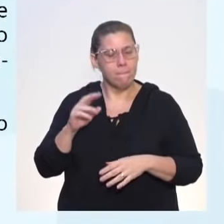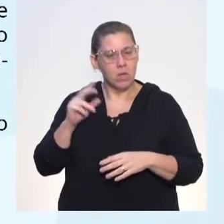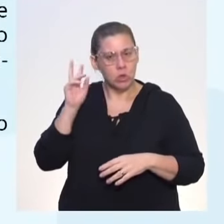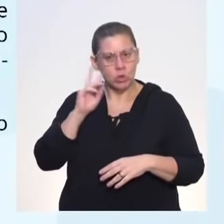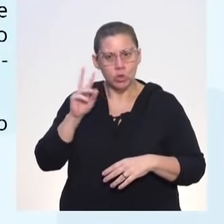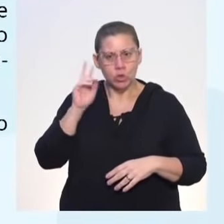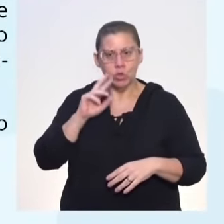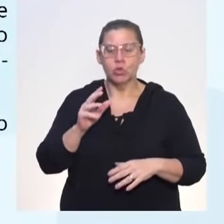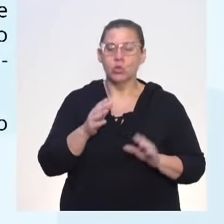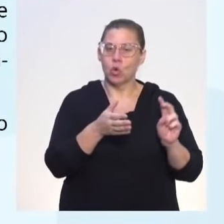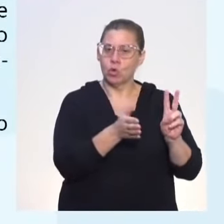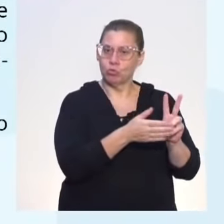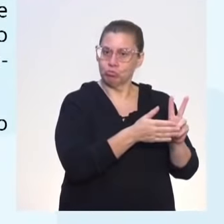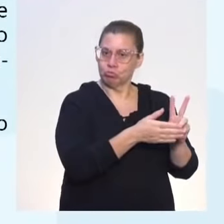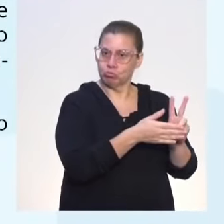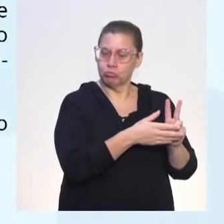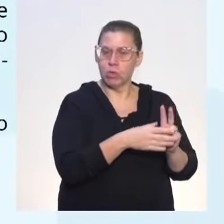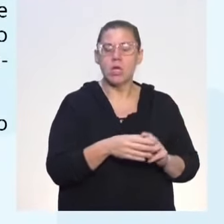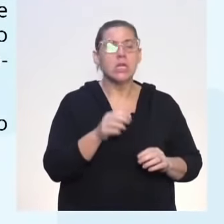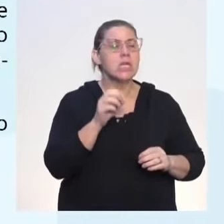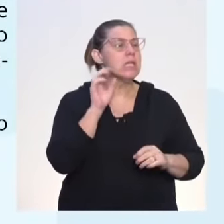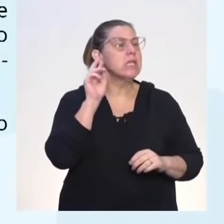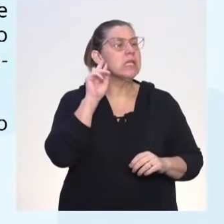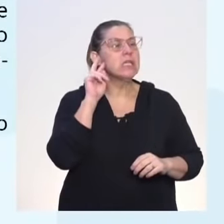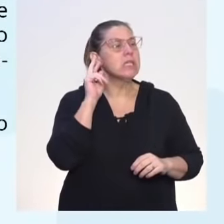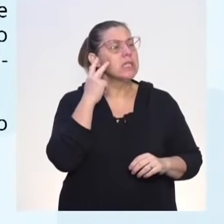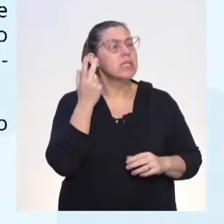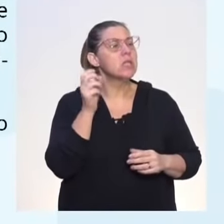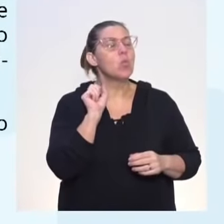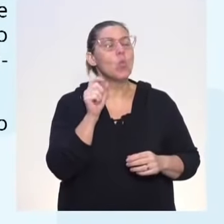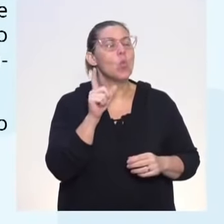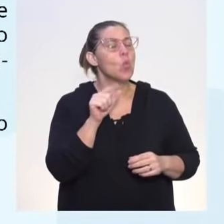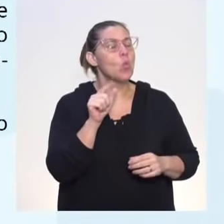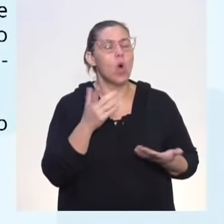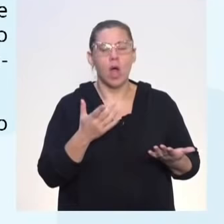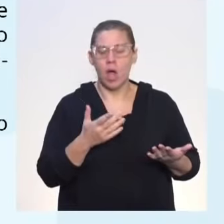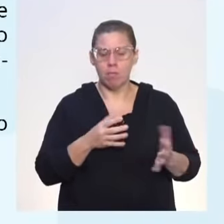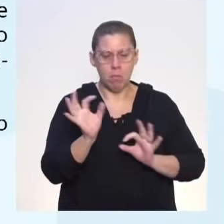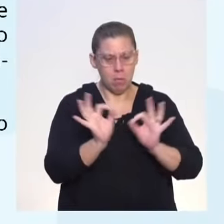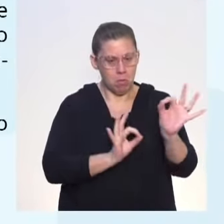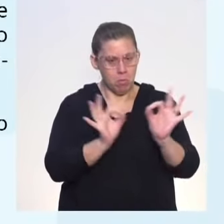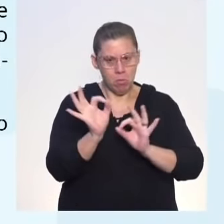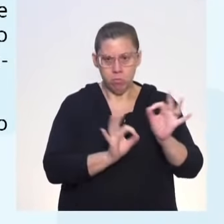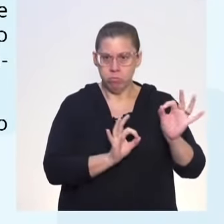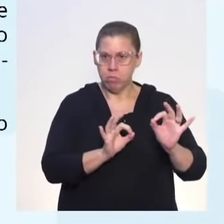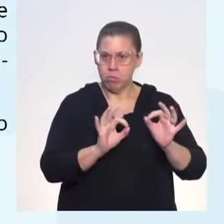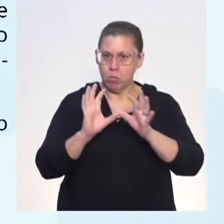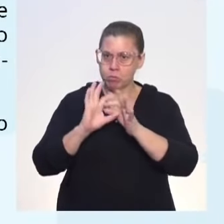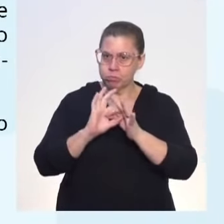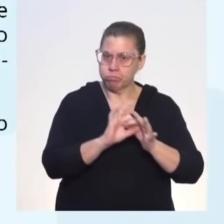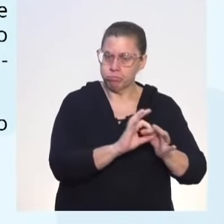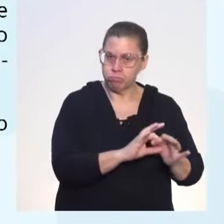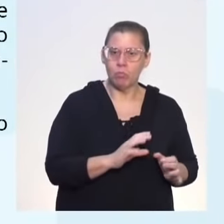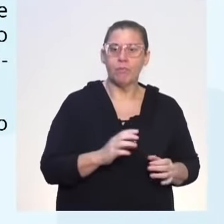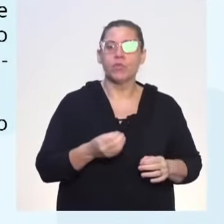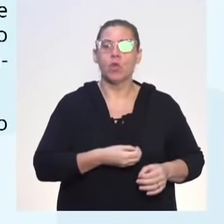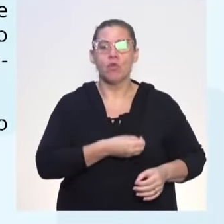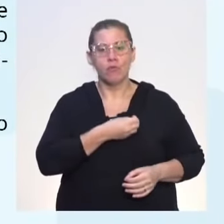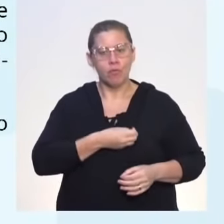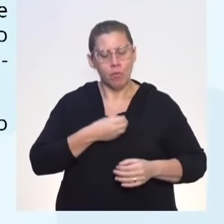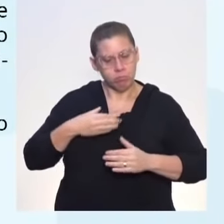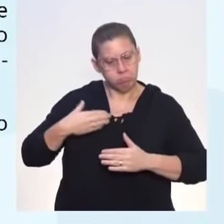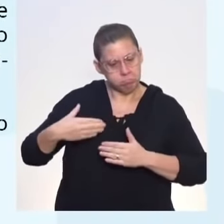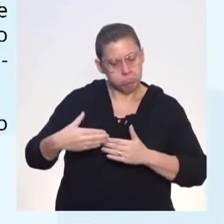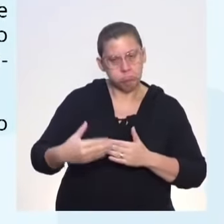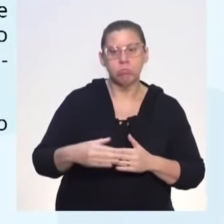como interpretar os sentidos do texto, planejar e textualizar, tendo em vista as condições de produção,